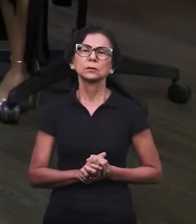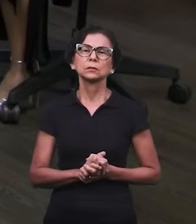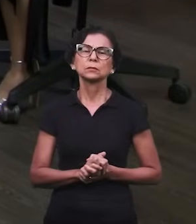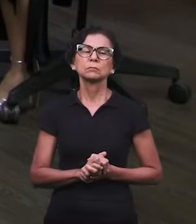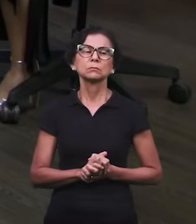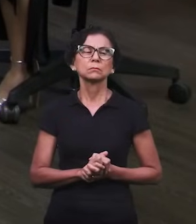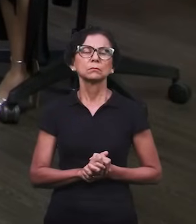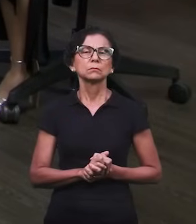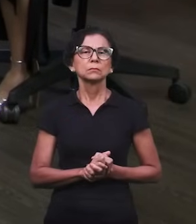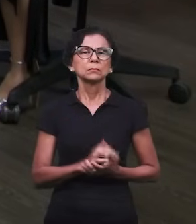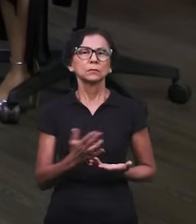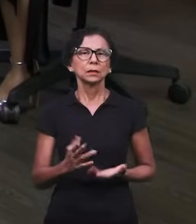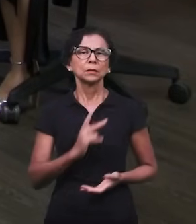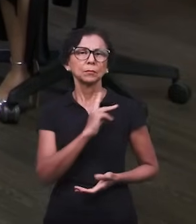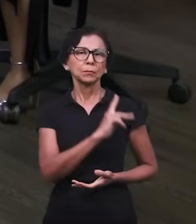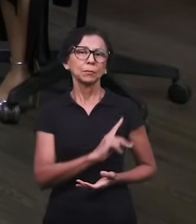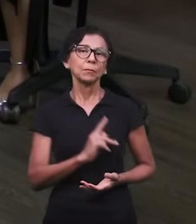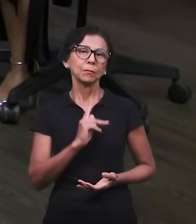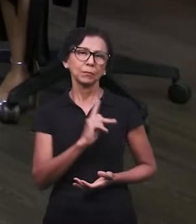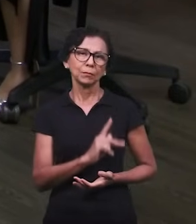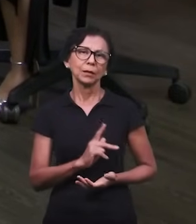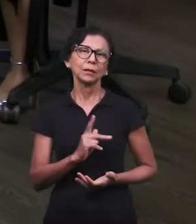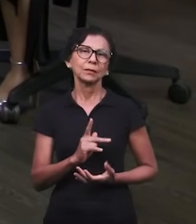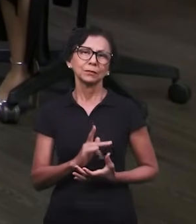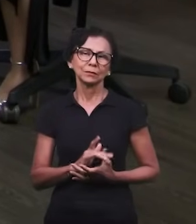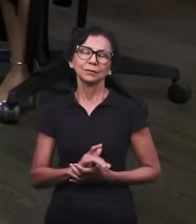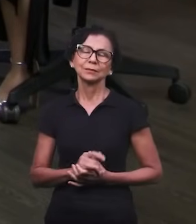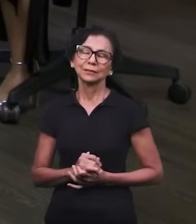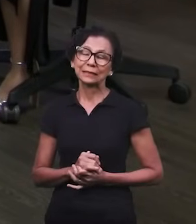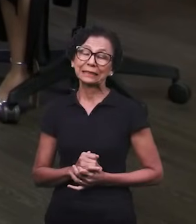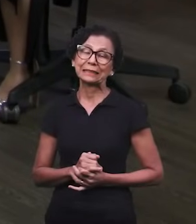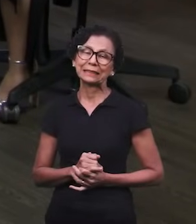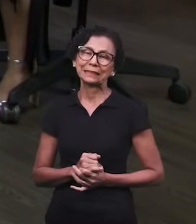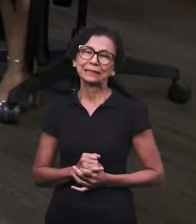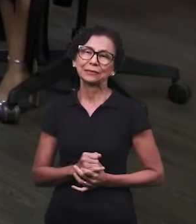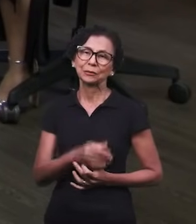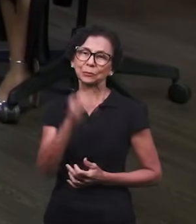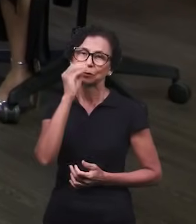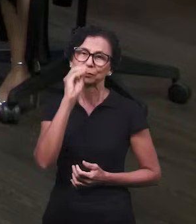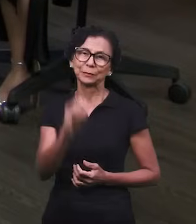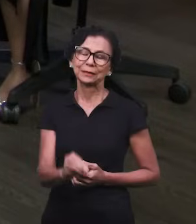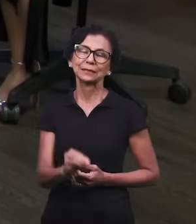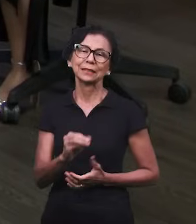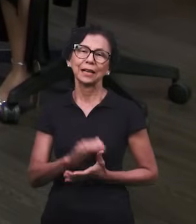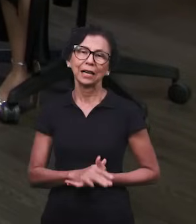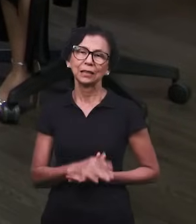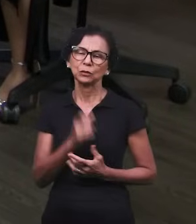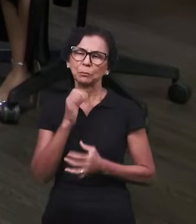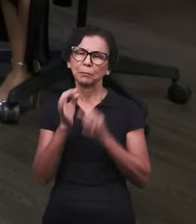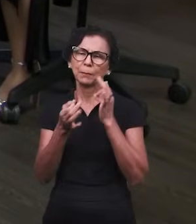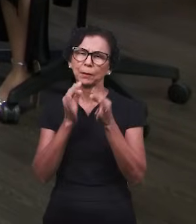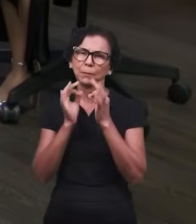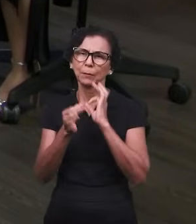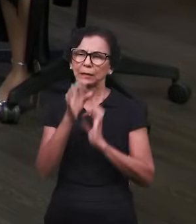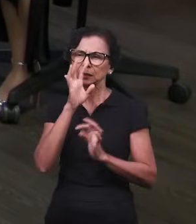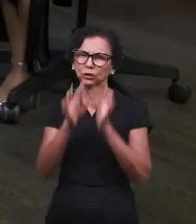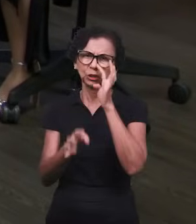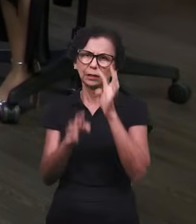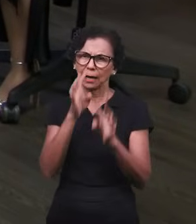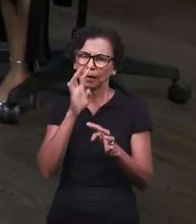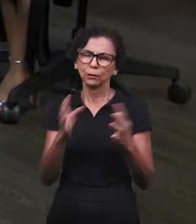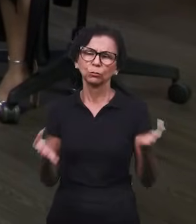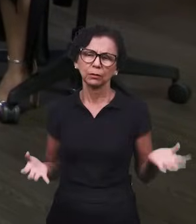naturalidade, que foi Paulo em Atenas, que eu acho que isso aqui é um capítulo à parte, que vale a pena a gente discutir um pouco sobre isso. Que é uma